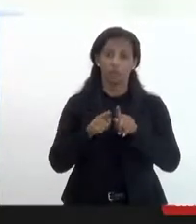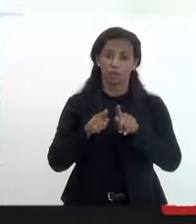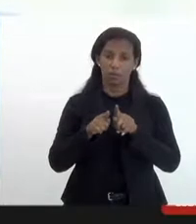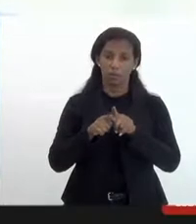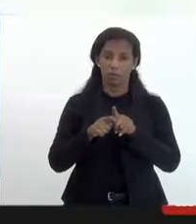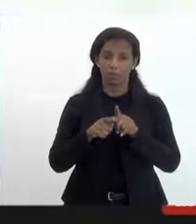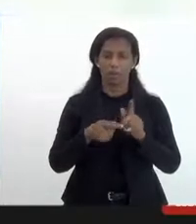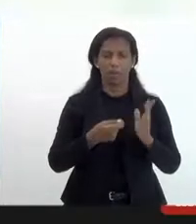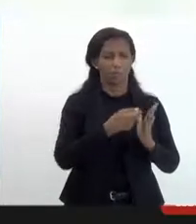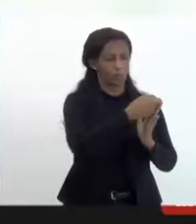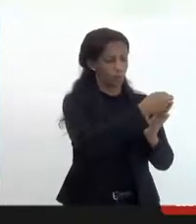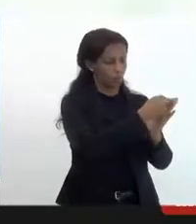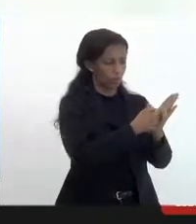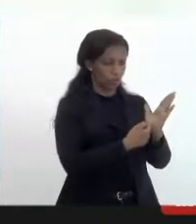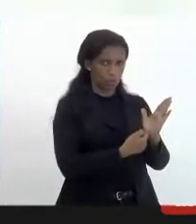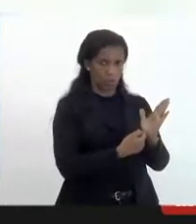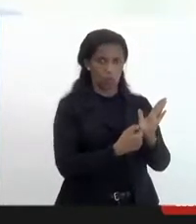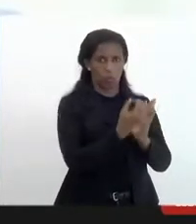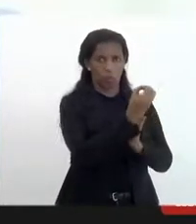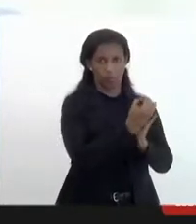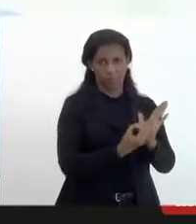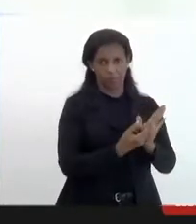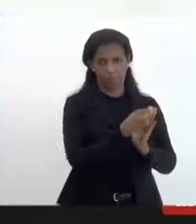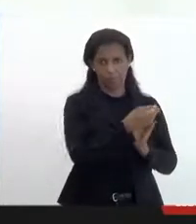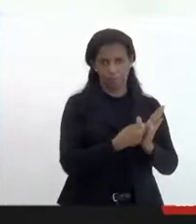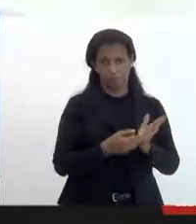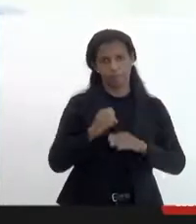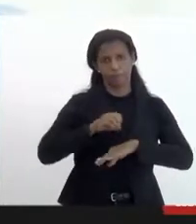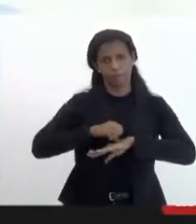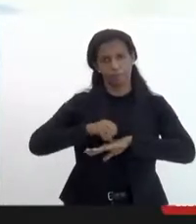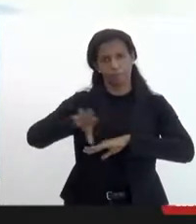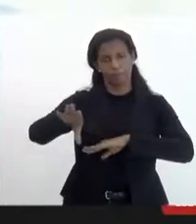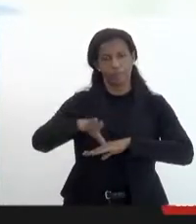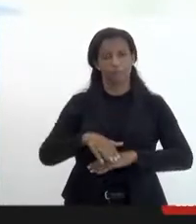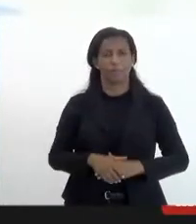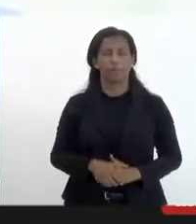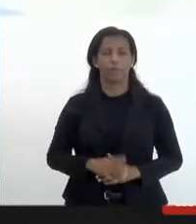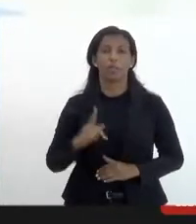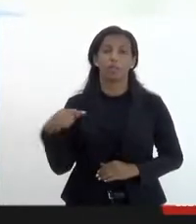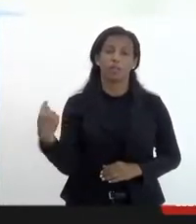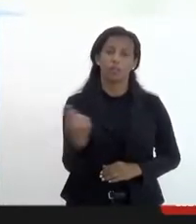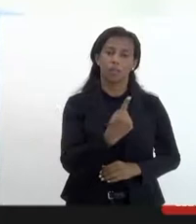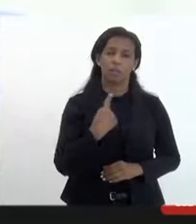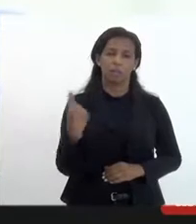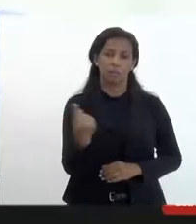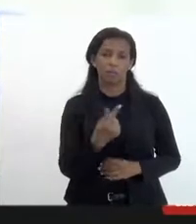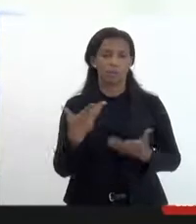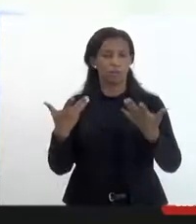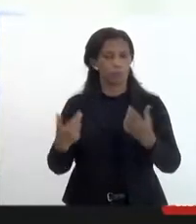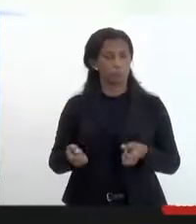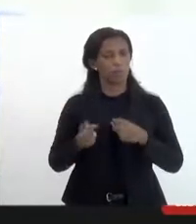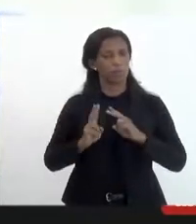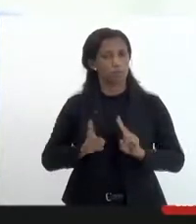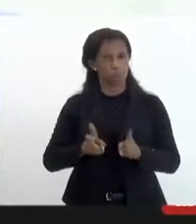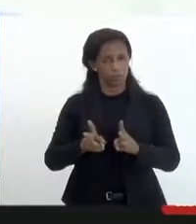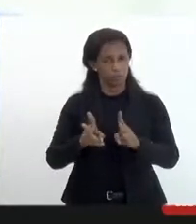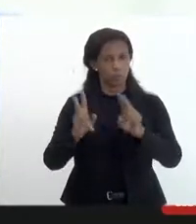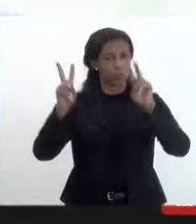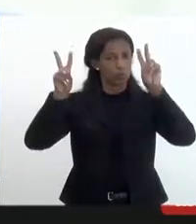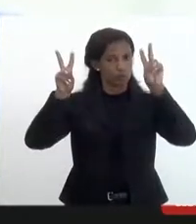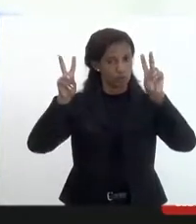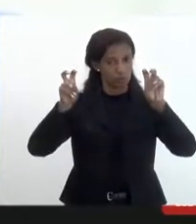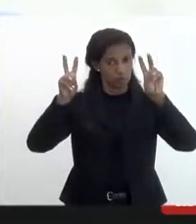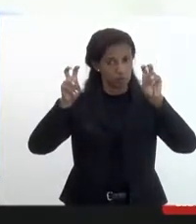por escrito. Por escrito. E nós vamos continuar com esse